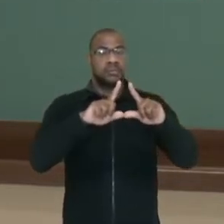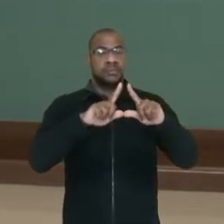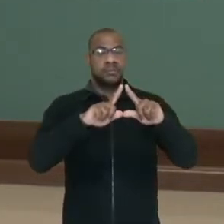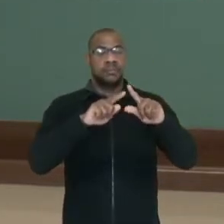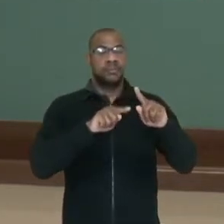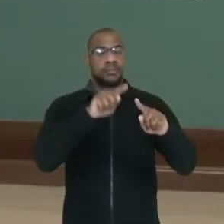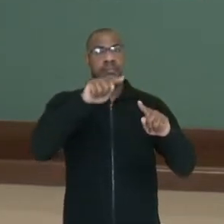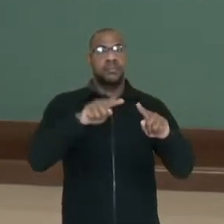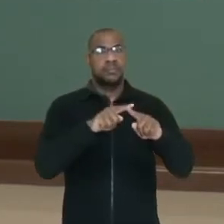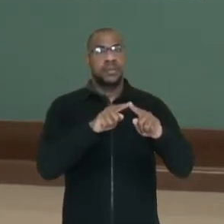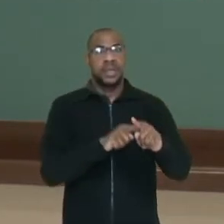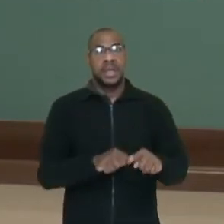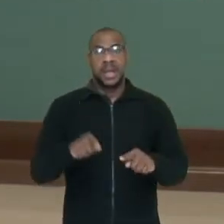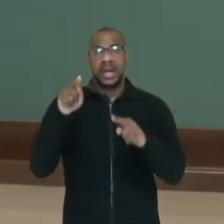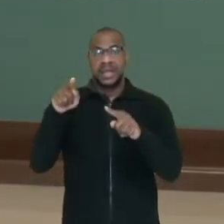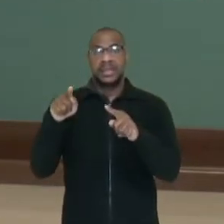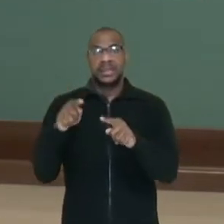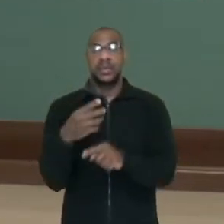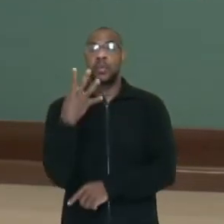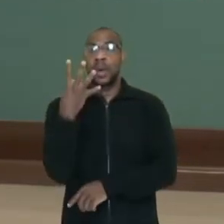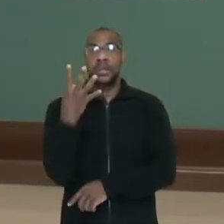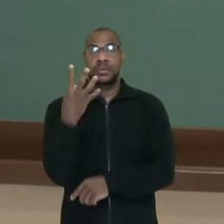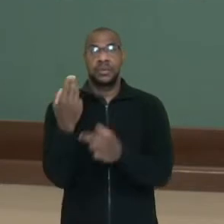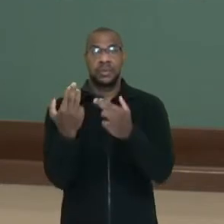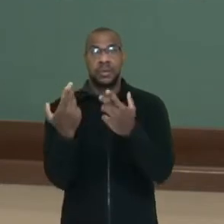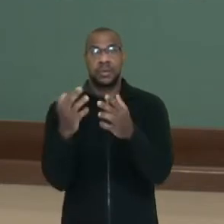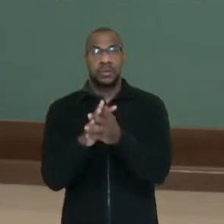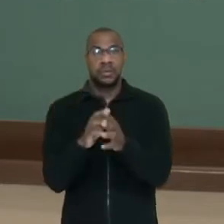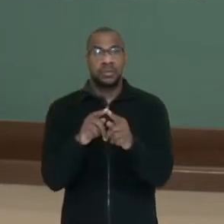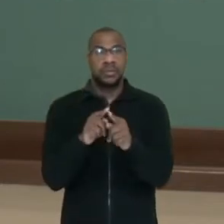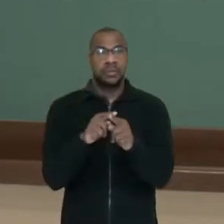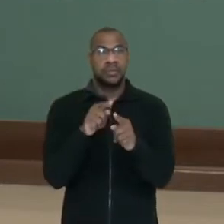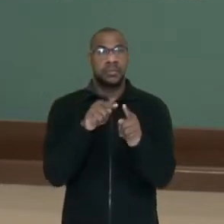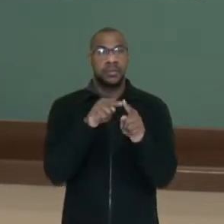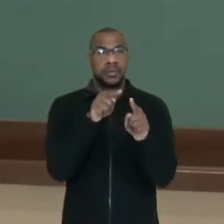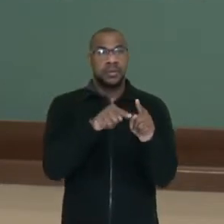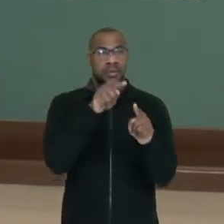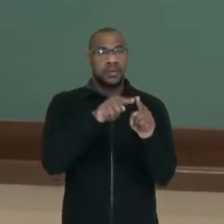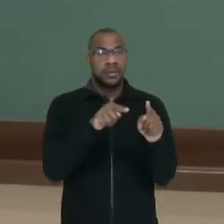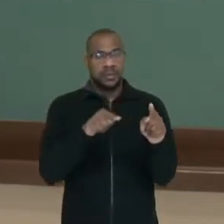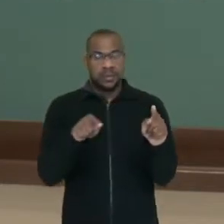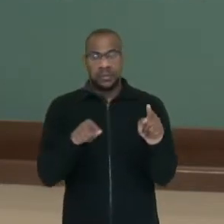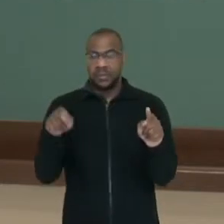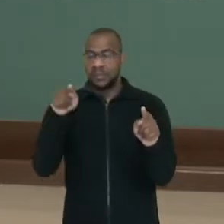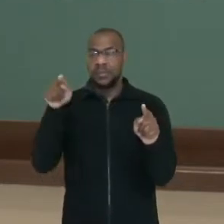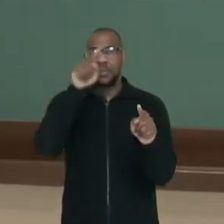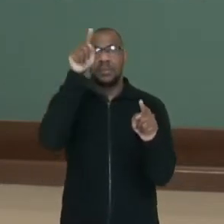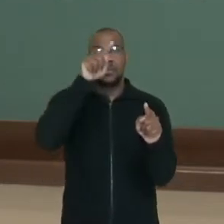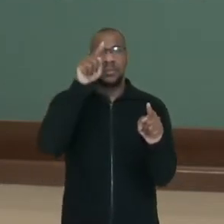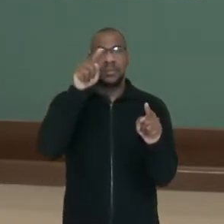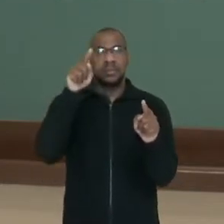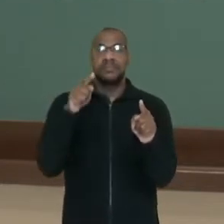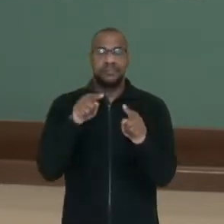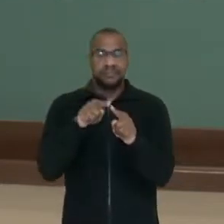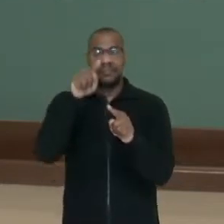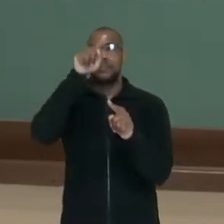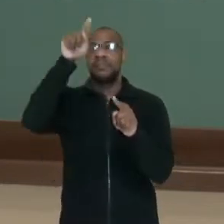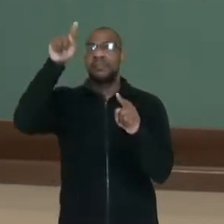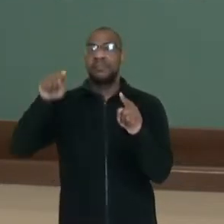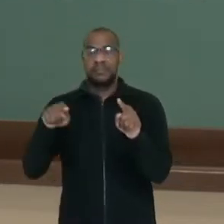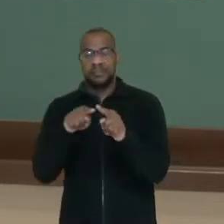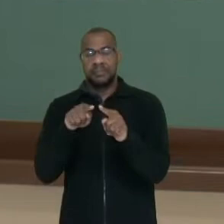foi dividido em quatro arcos iguais. Então, eu tenho o quê? Com as cordas, juntando um quadrado